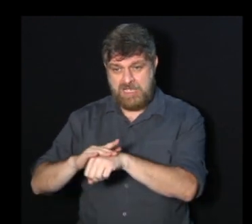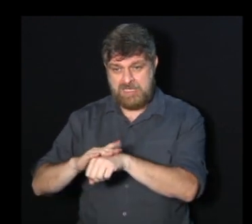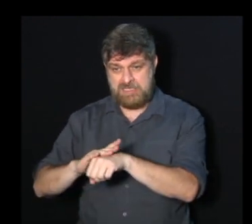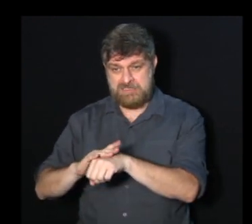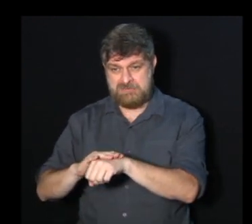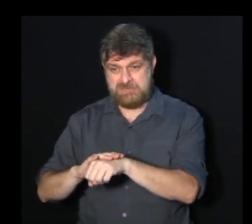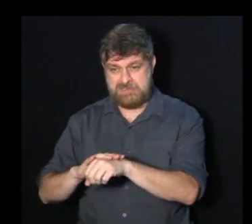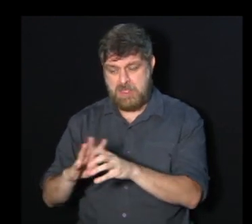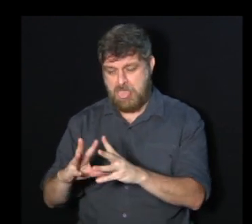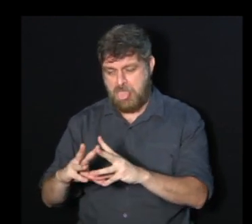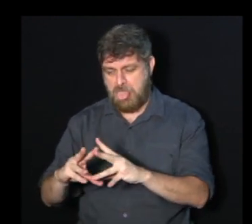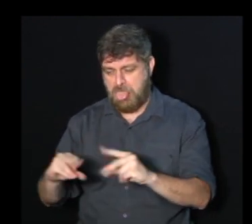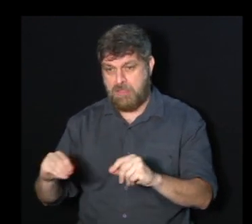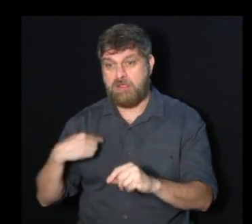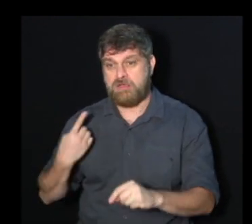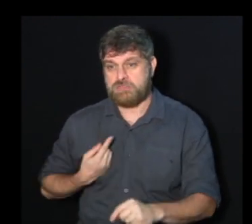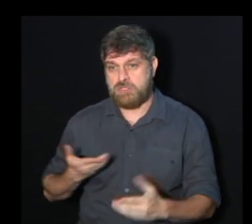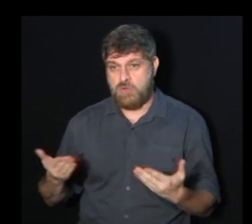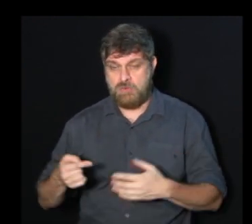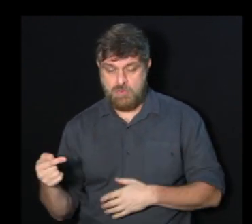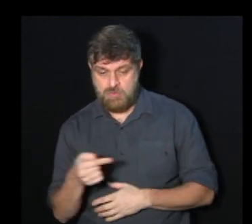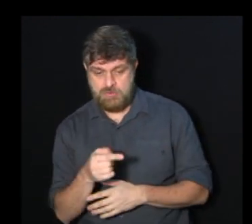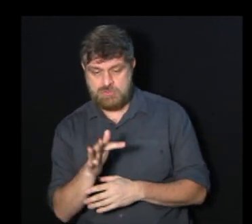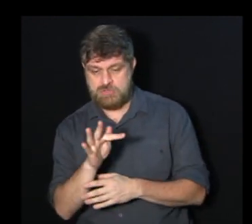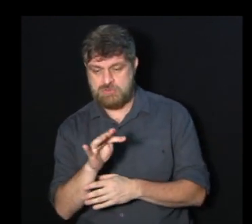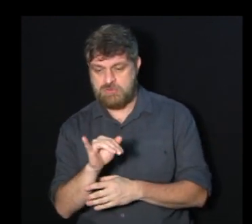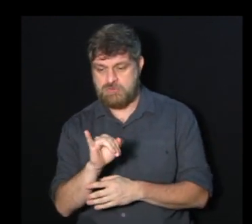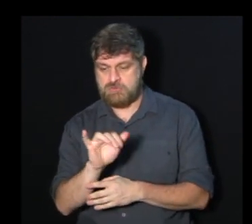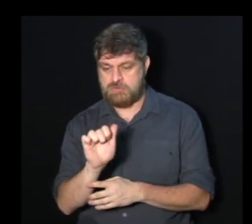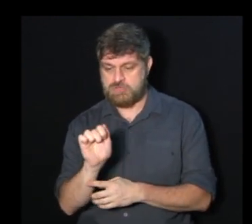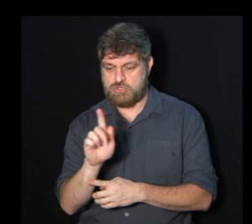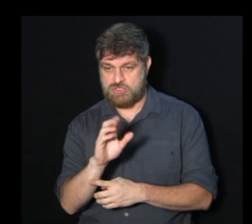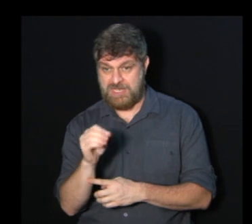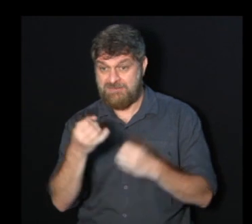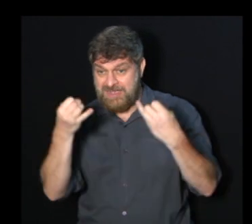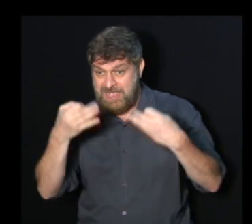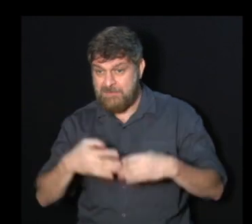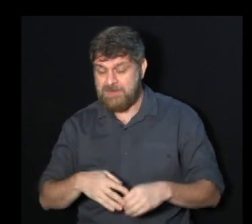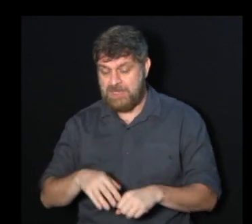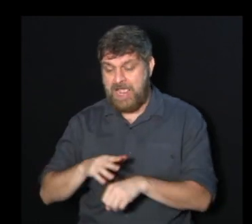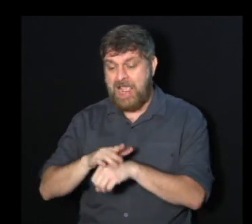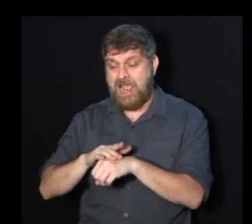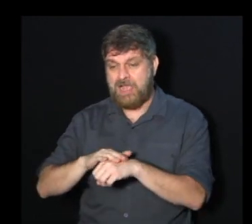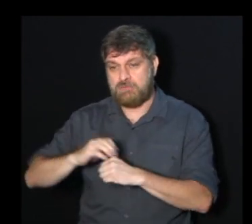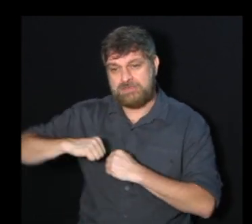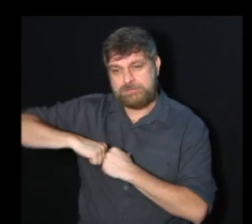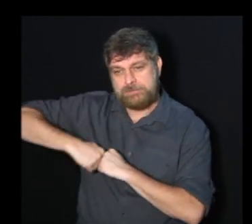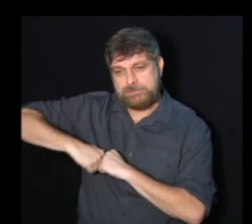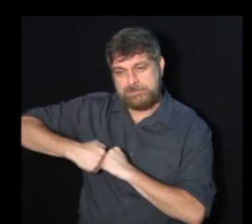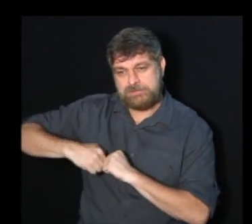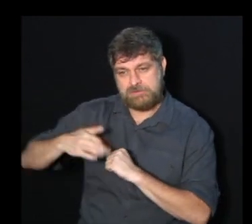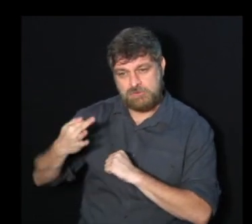caso aqui hoje, né, depois o Tiago vai explicar um pouquinho da artrose.